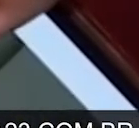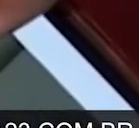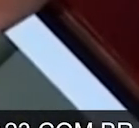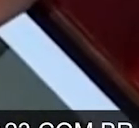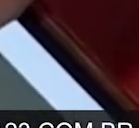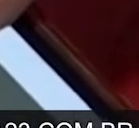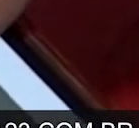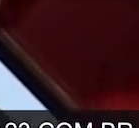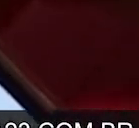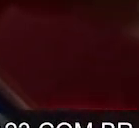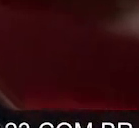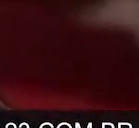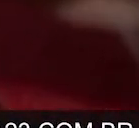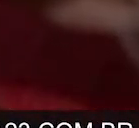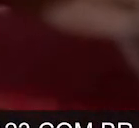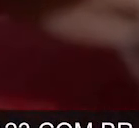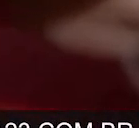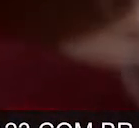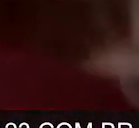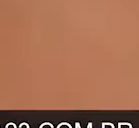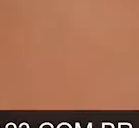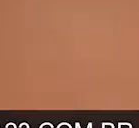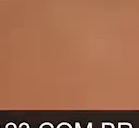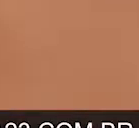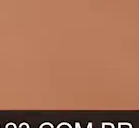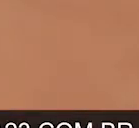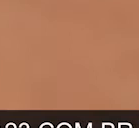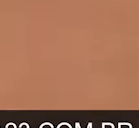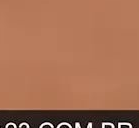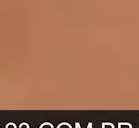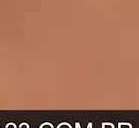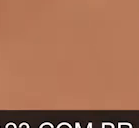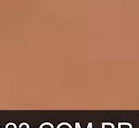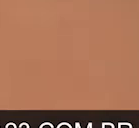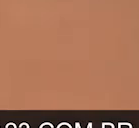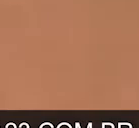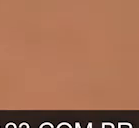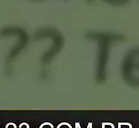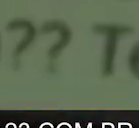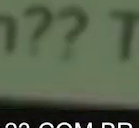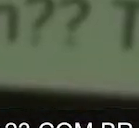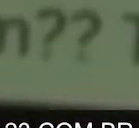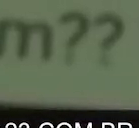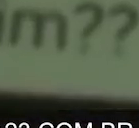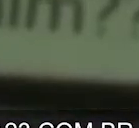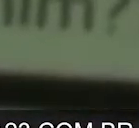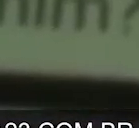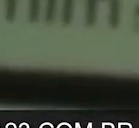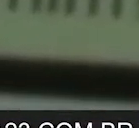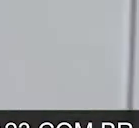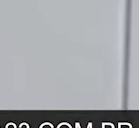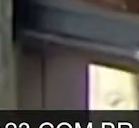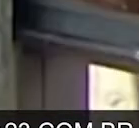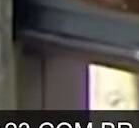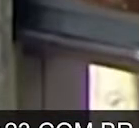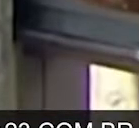está usando o seu nome, está usando a sua foto, os seus dados pessoais, e inclusive muitas vezes eles roubam